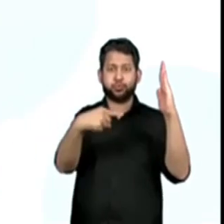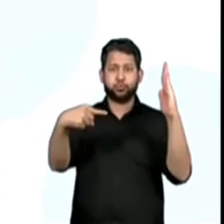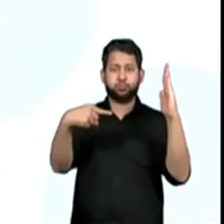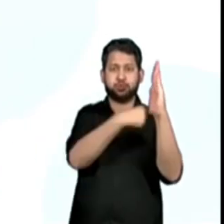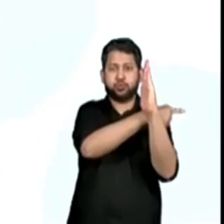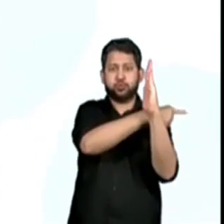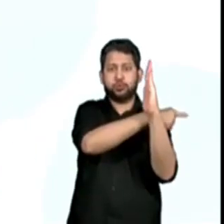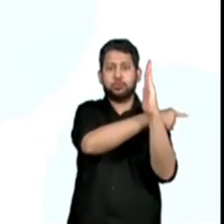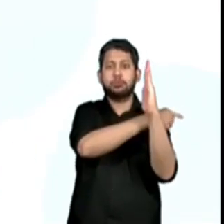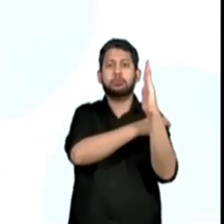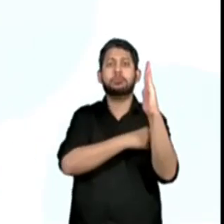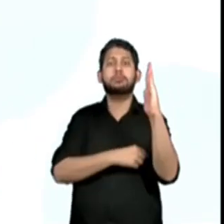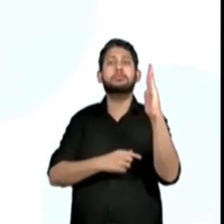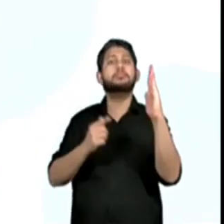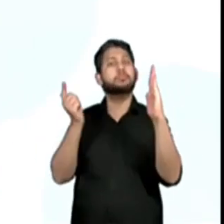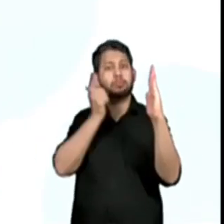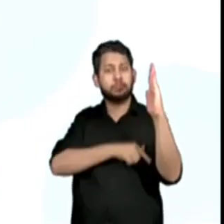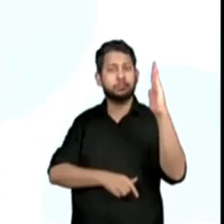com